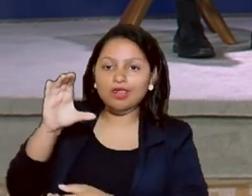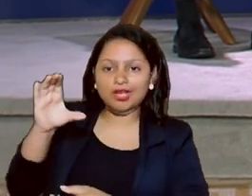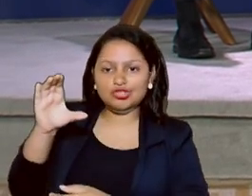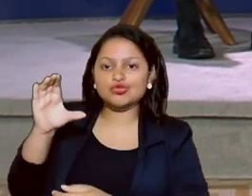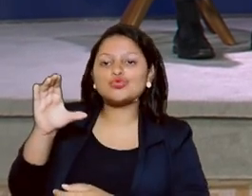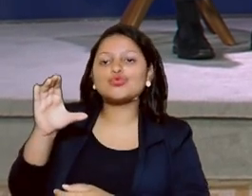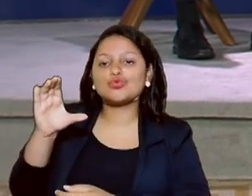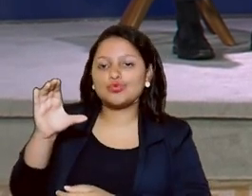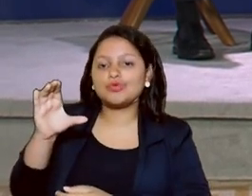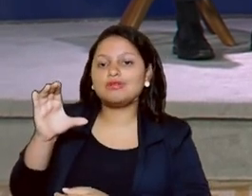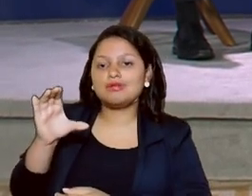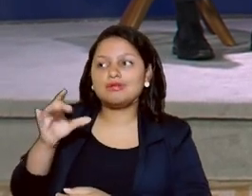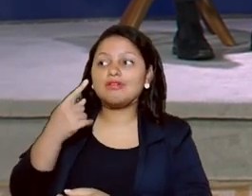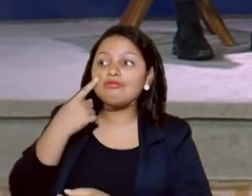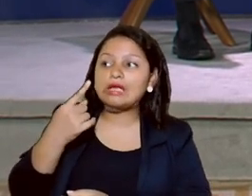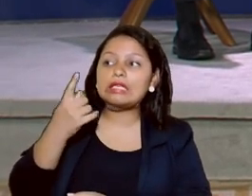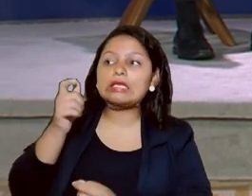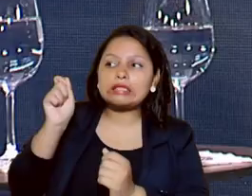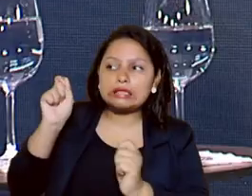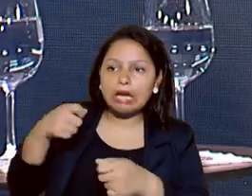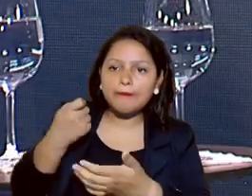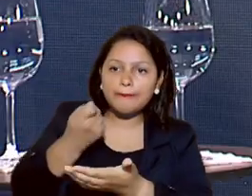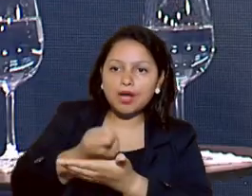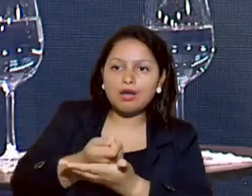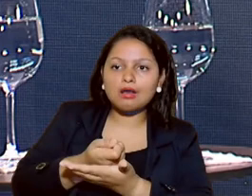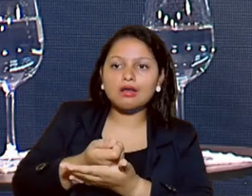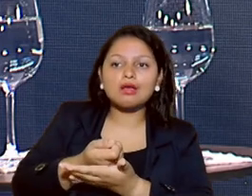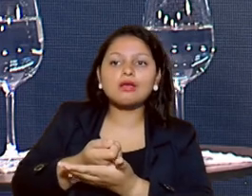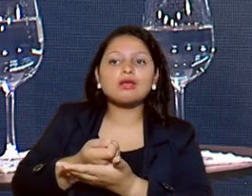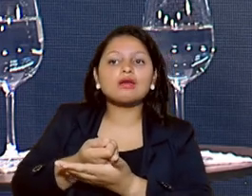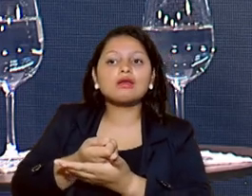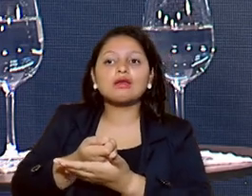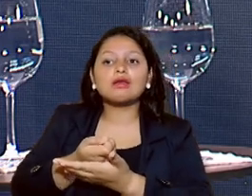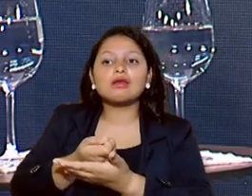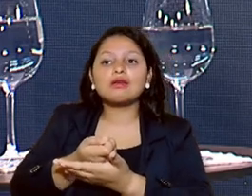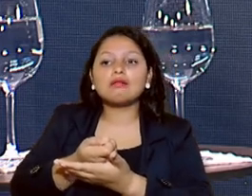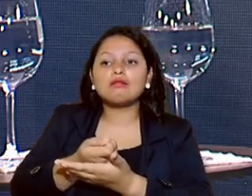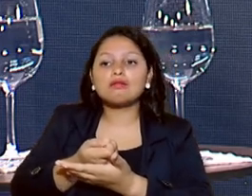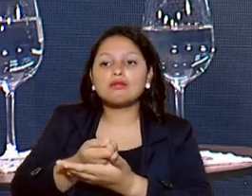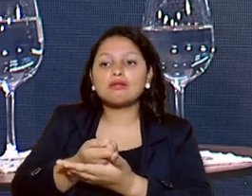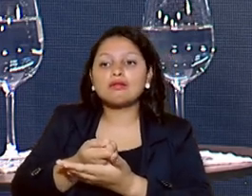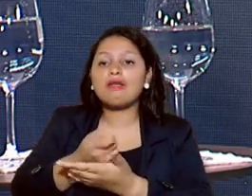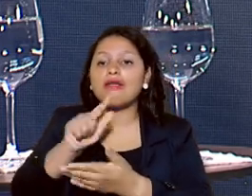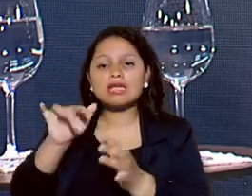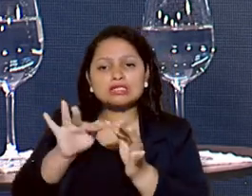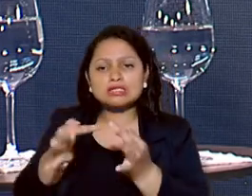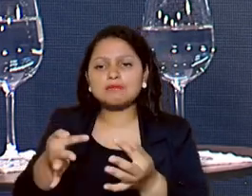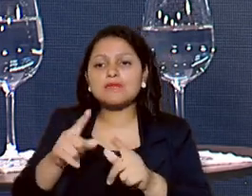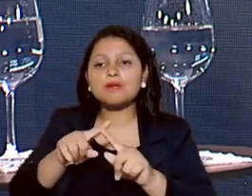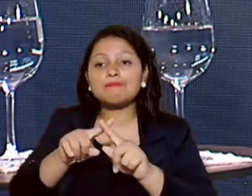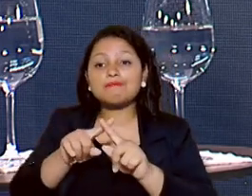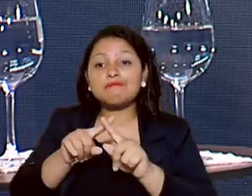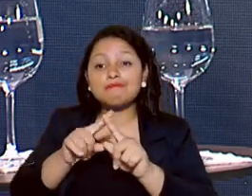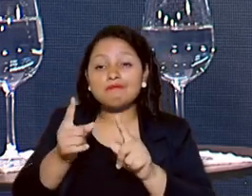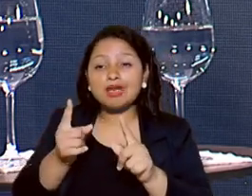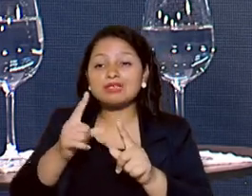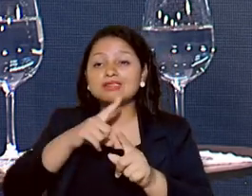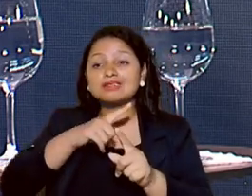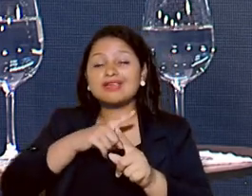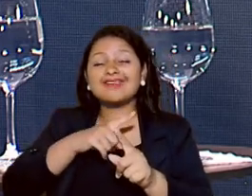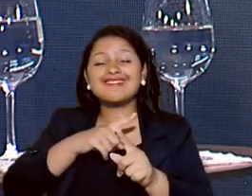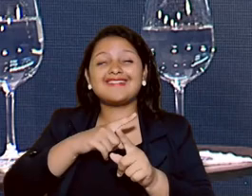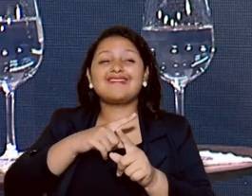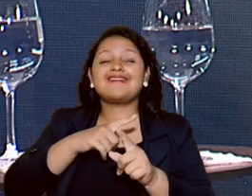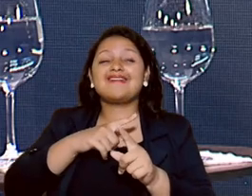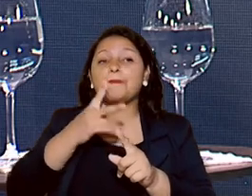garantias que o cliente tem no momento que ele tem isso é o que eu tô falando é simples mas por baixo disso tem existe uma engenharia uma